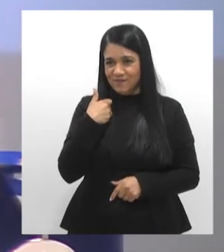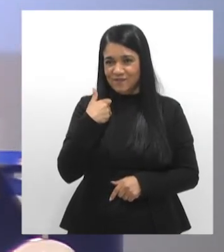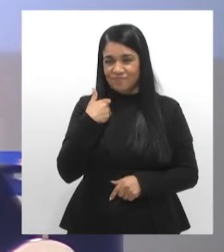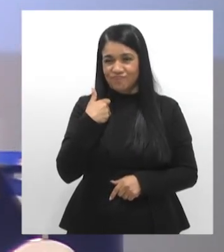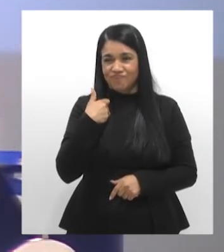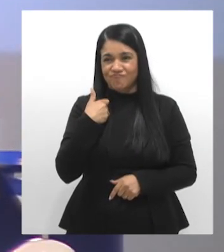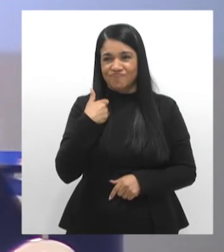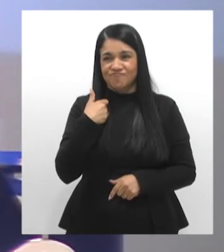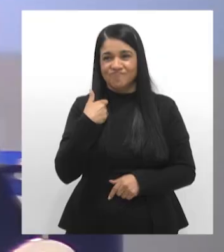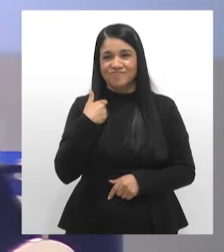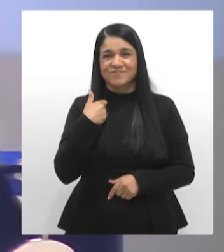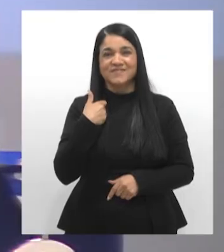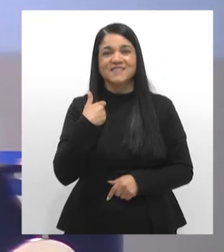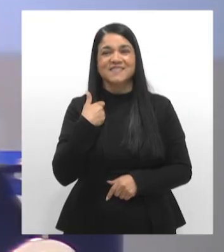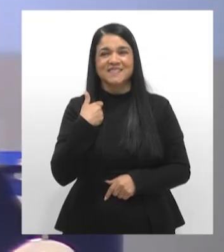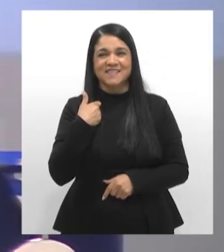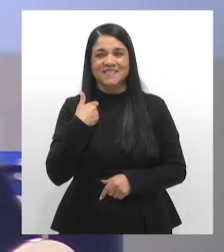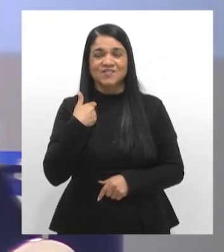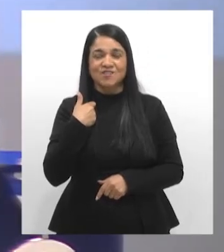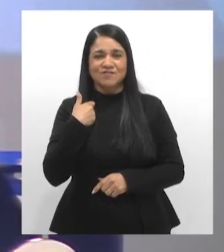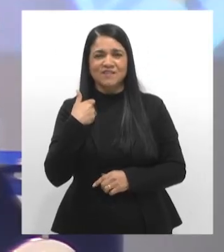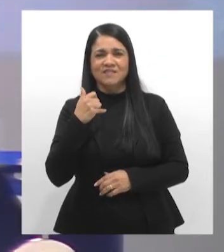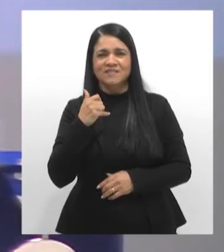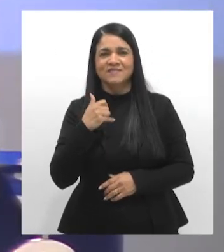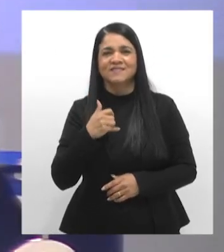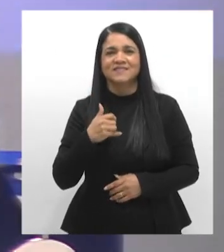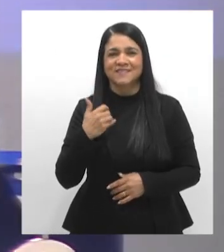Já vivi um bocado.